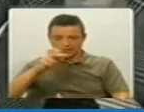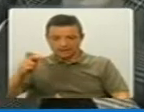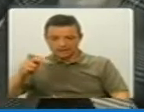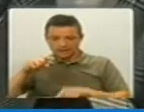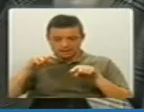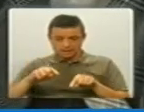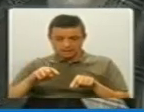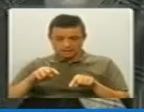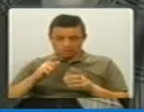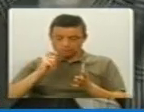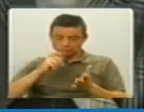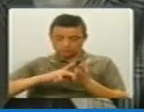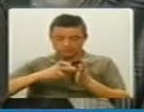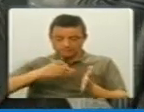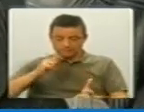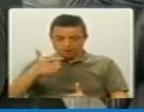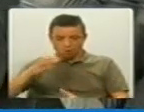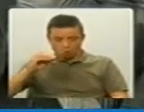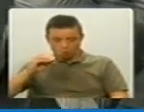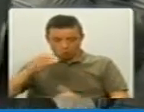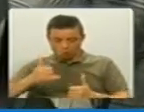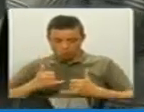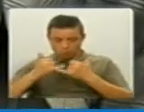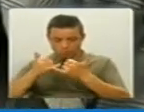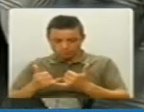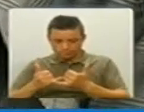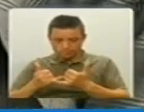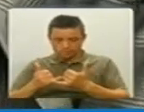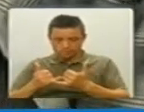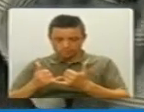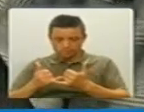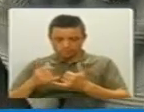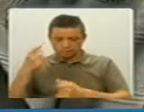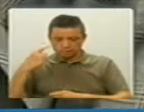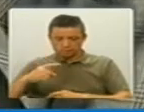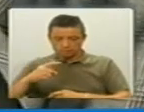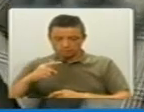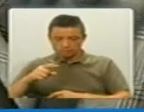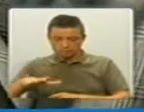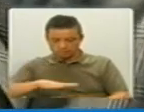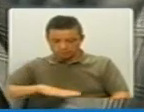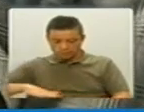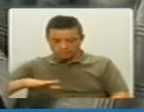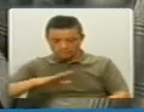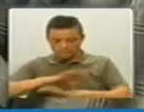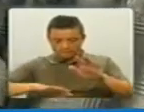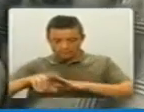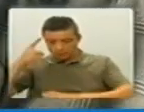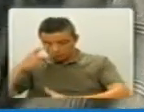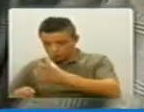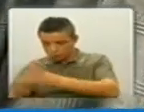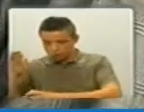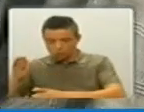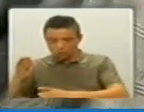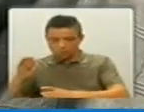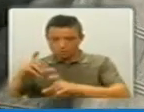o engenheiro Paulo Fernandes, depois de ter sido consultor da ESA, criou uma companhia